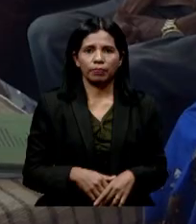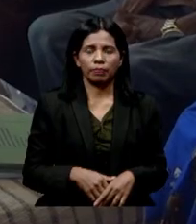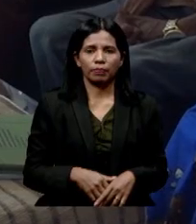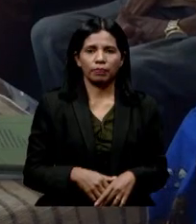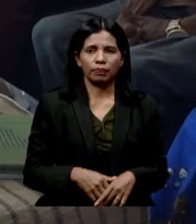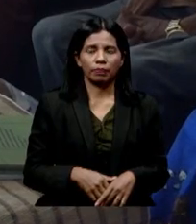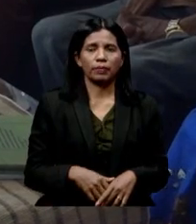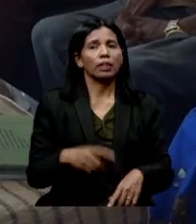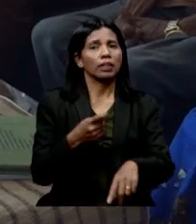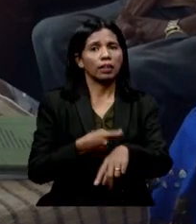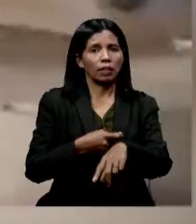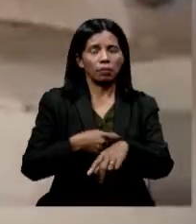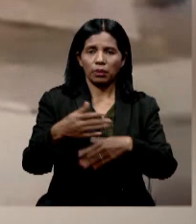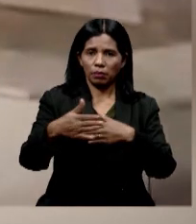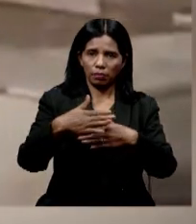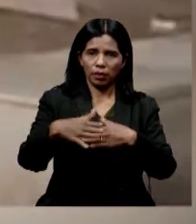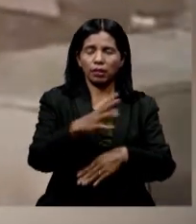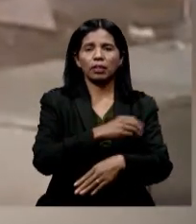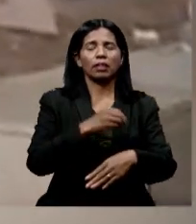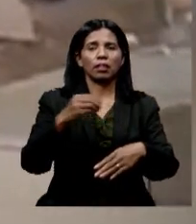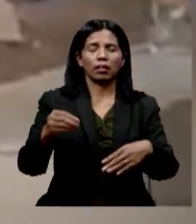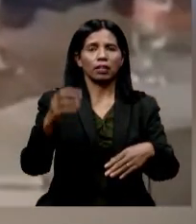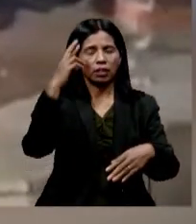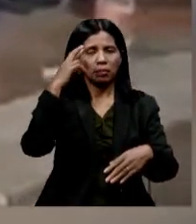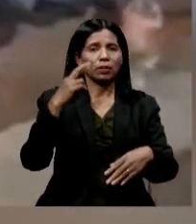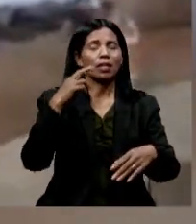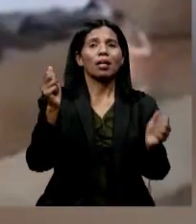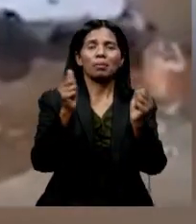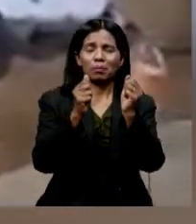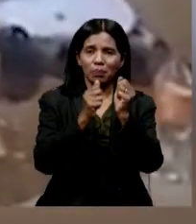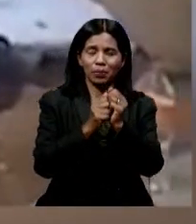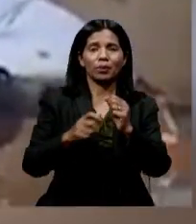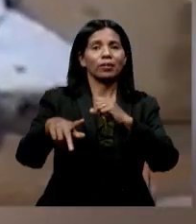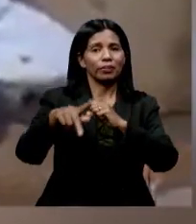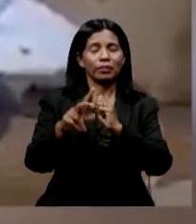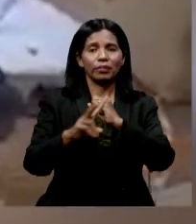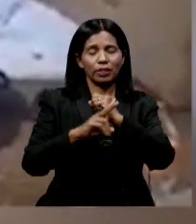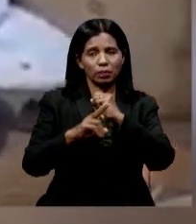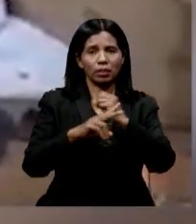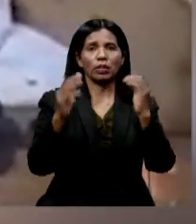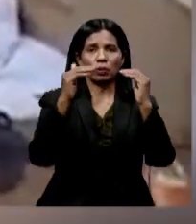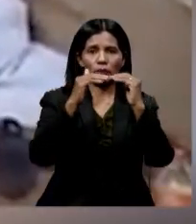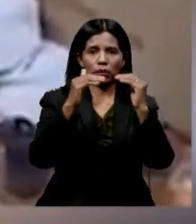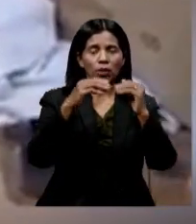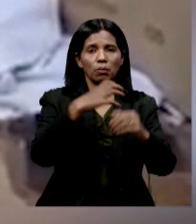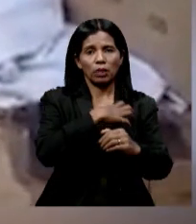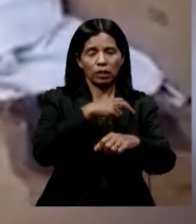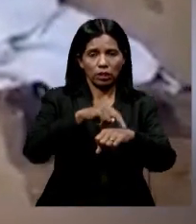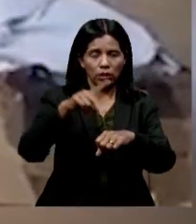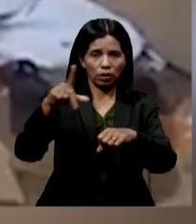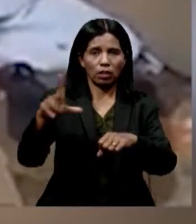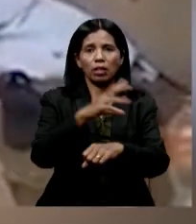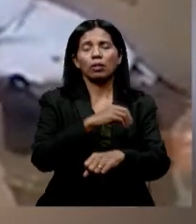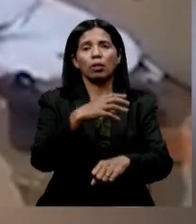E a tempo para que o Presidente da República, José Ramos Horta, ramuto com a vítima Sira, se ralou encontro com a Polícia Nacional Timor-Leste na Polícia